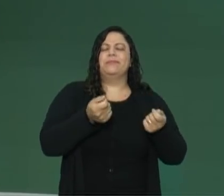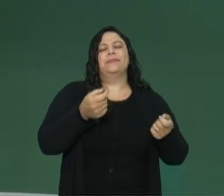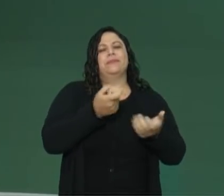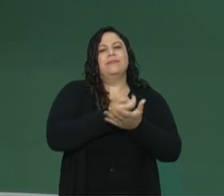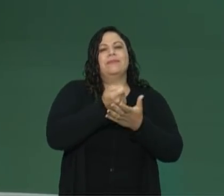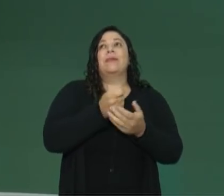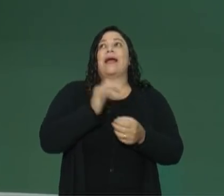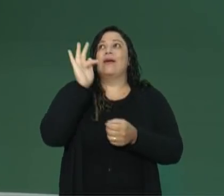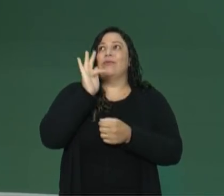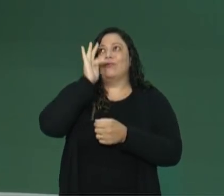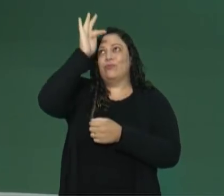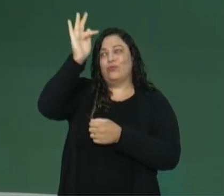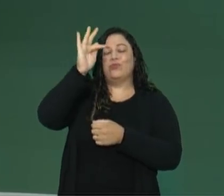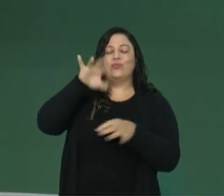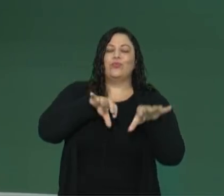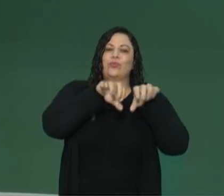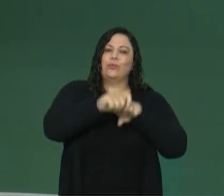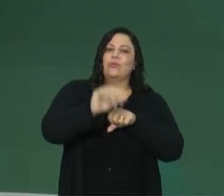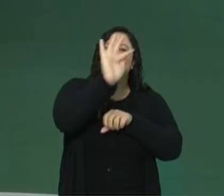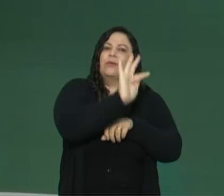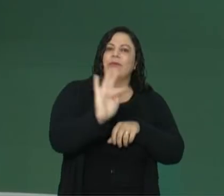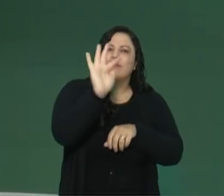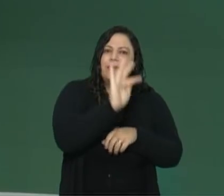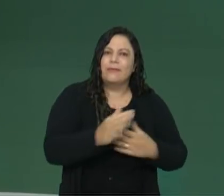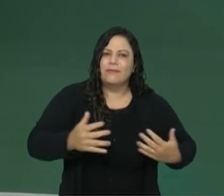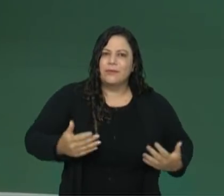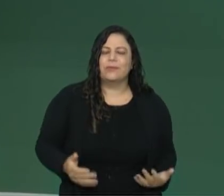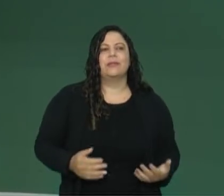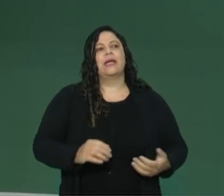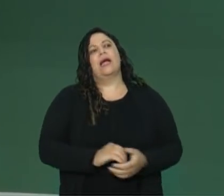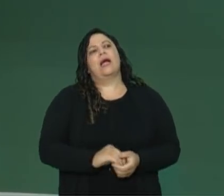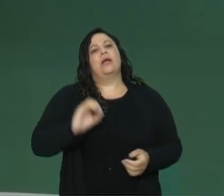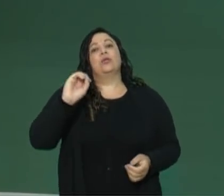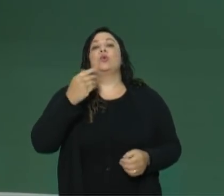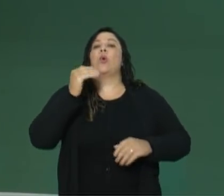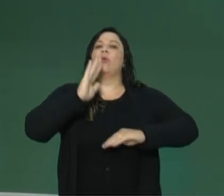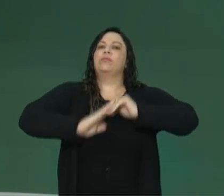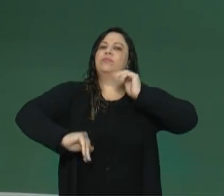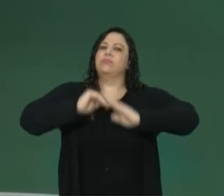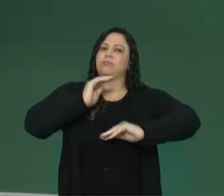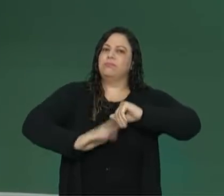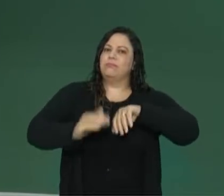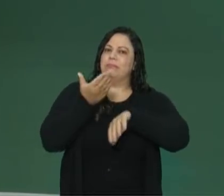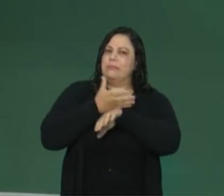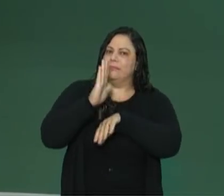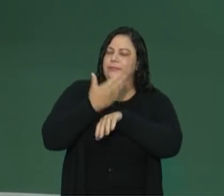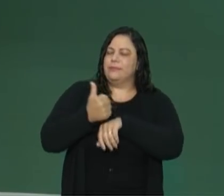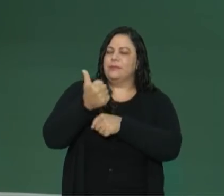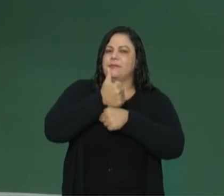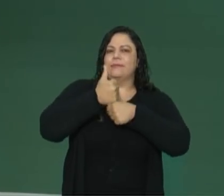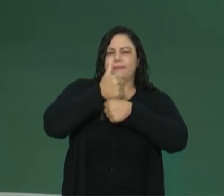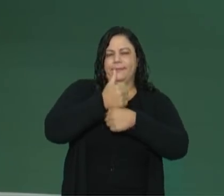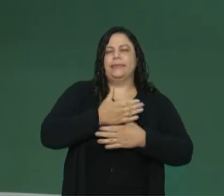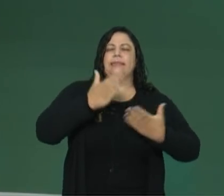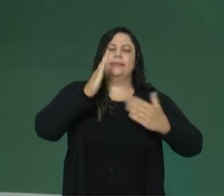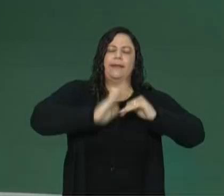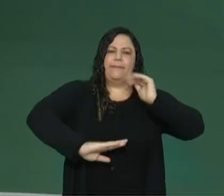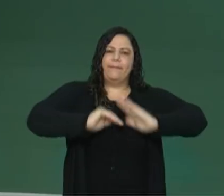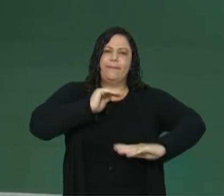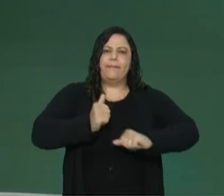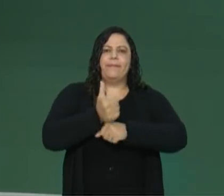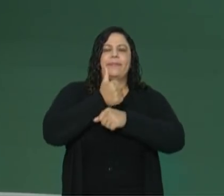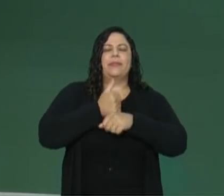formação acadêmica, né, por exemplo, ou em uma profissionalização. Então aqui você tem 2 ideias aí